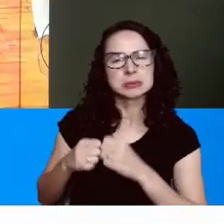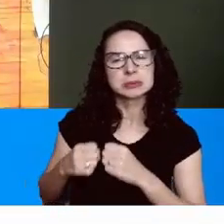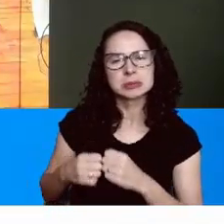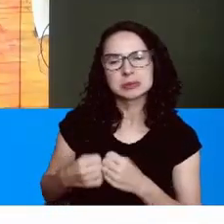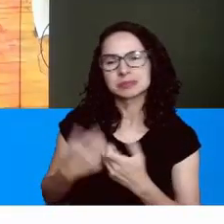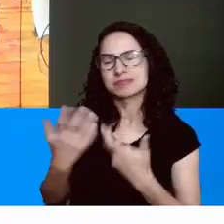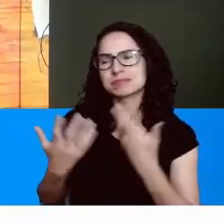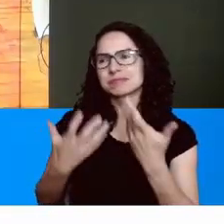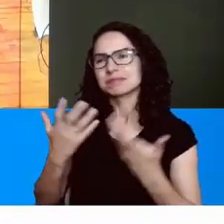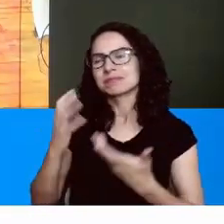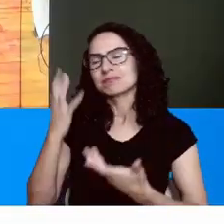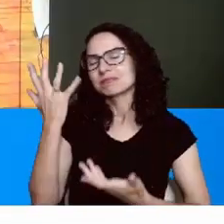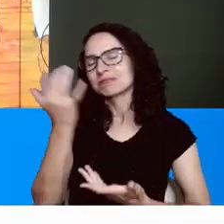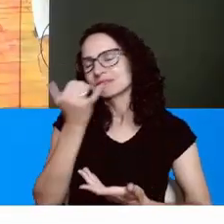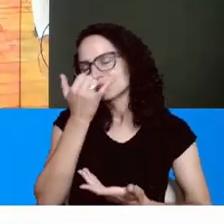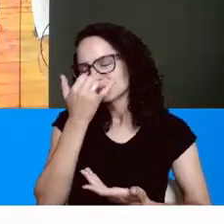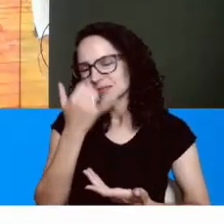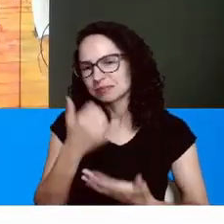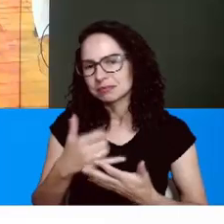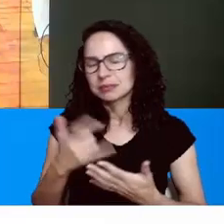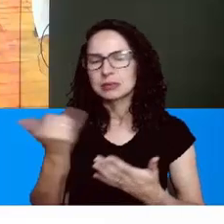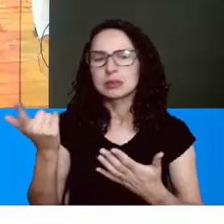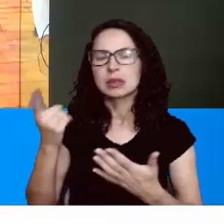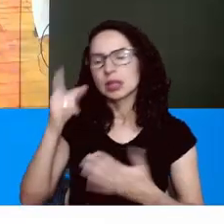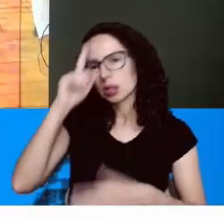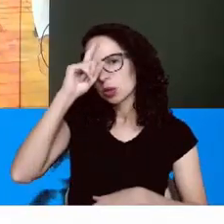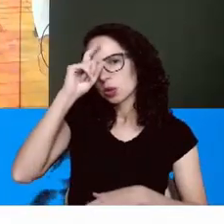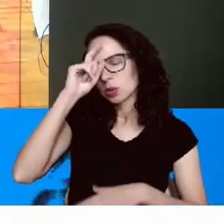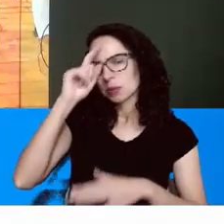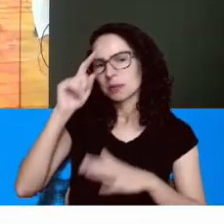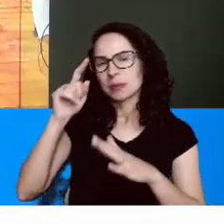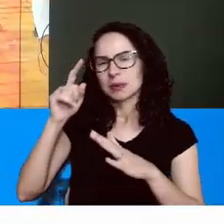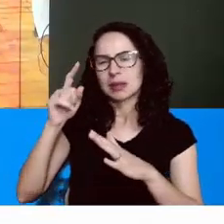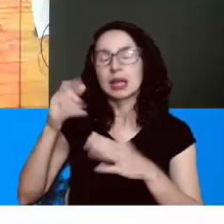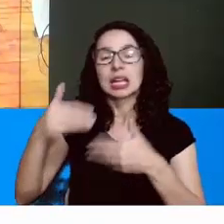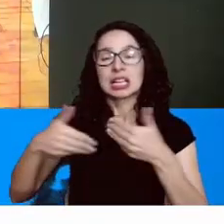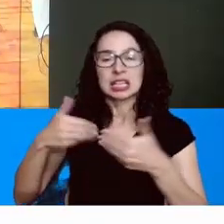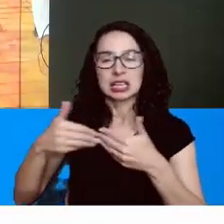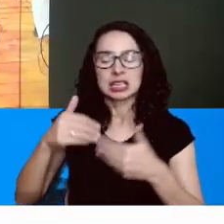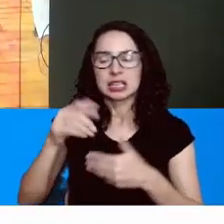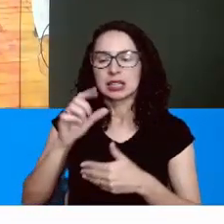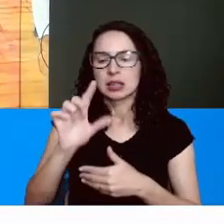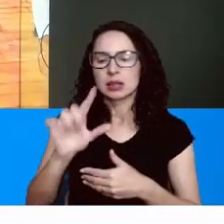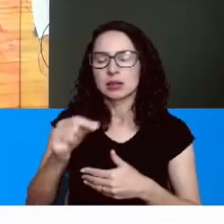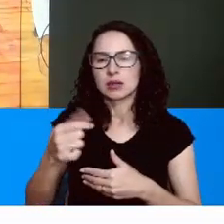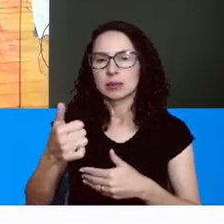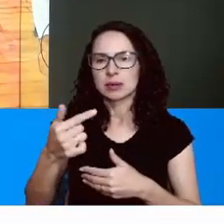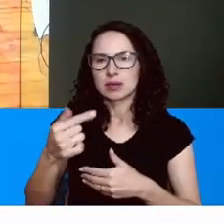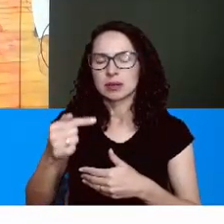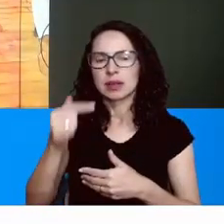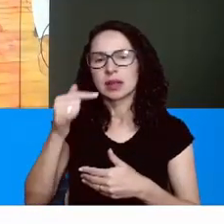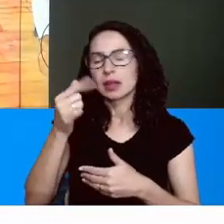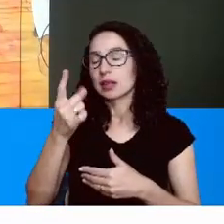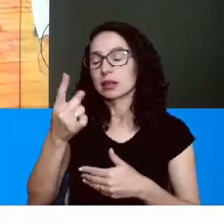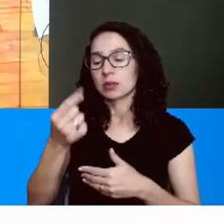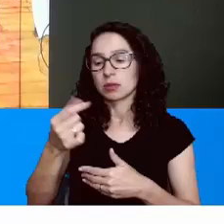que tinha. Internado em 2016, Sander se encontra em um hospital de